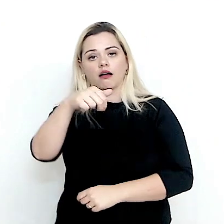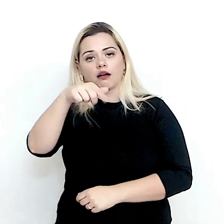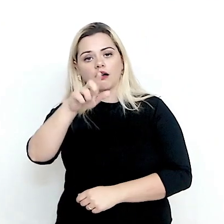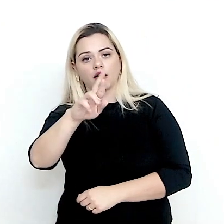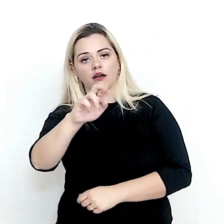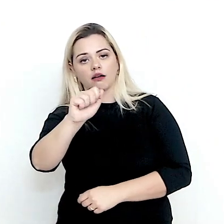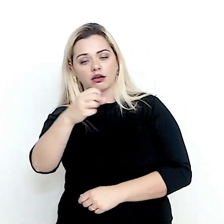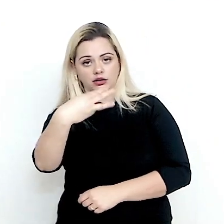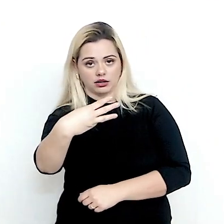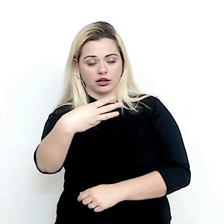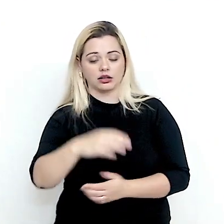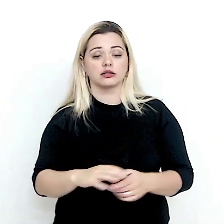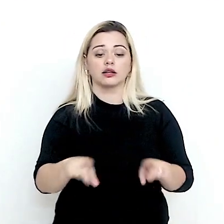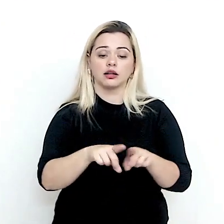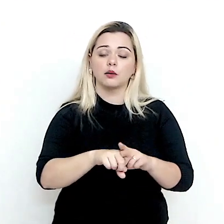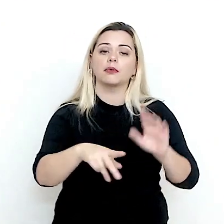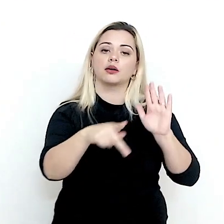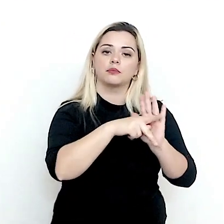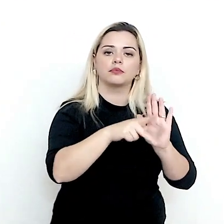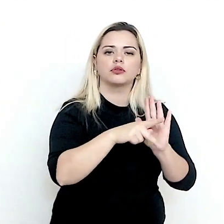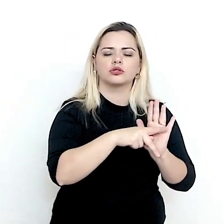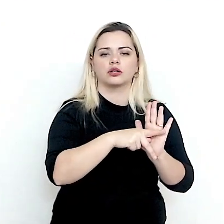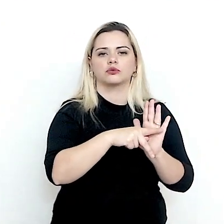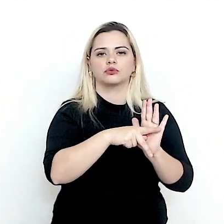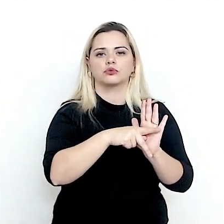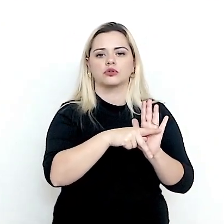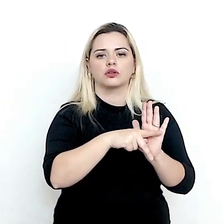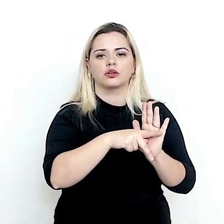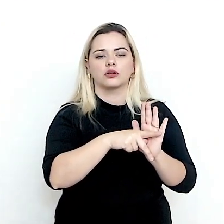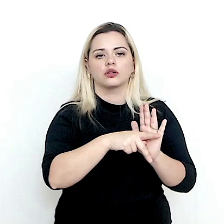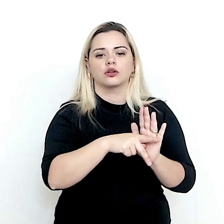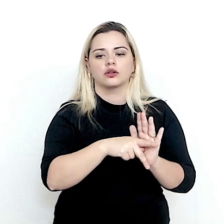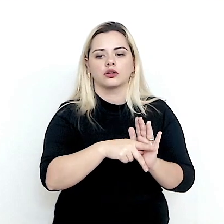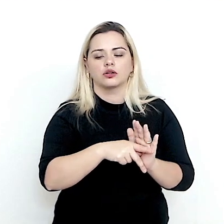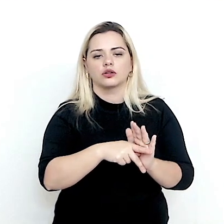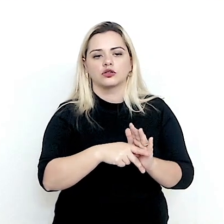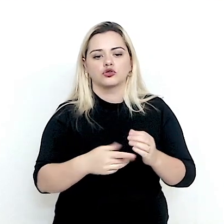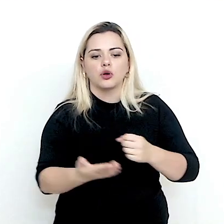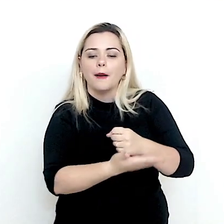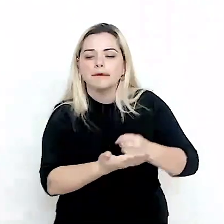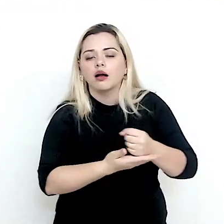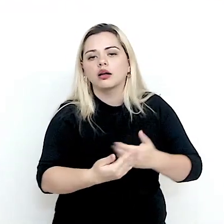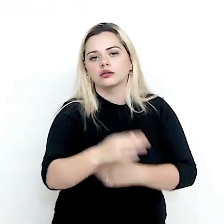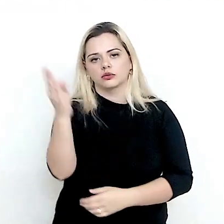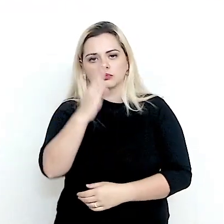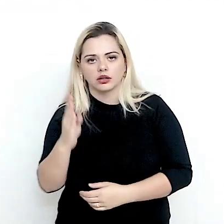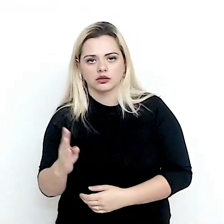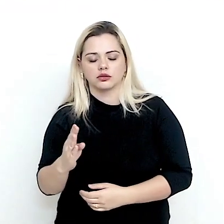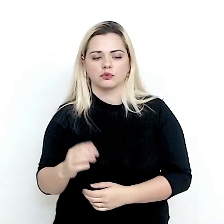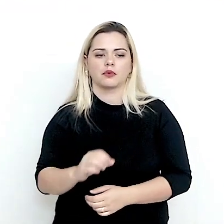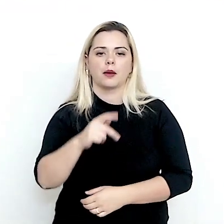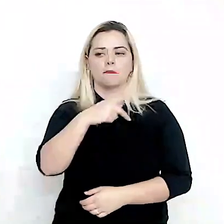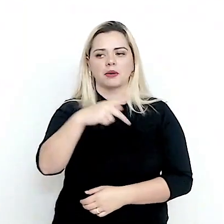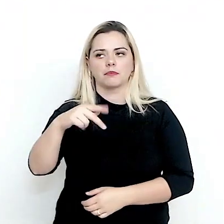né, e de projetos de infraestrutura no Brasil. Quer dizer, o senhor mencionou o